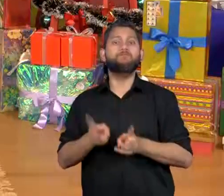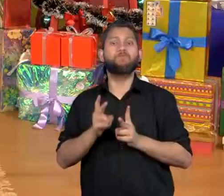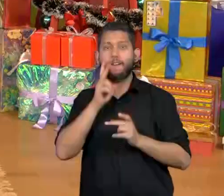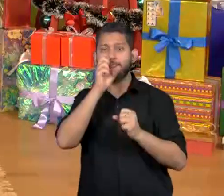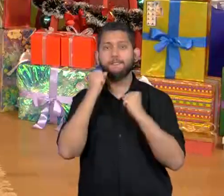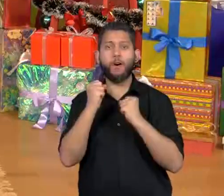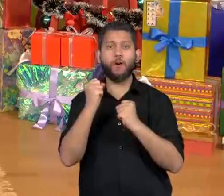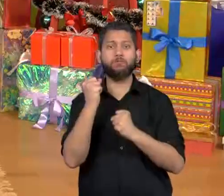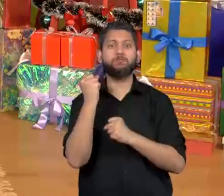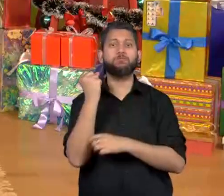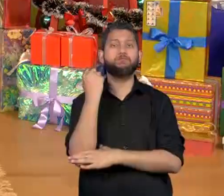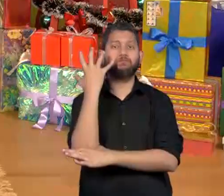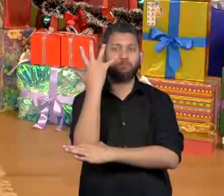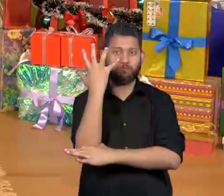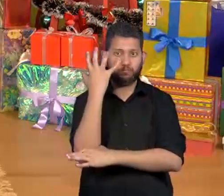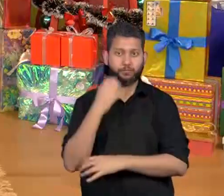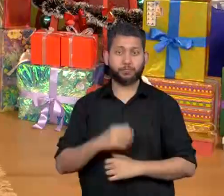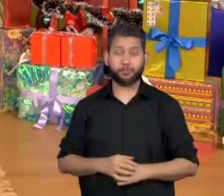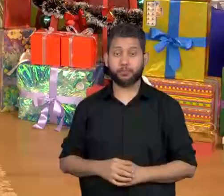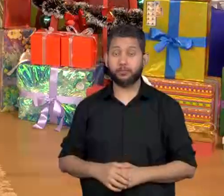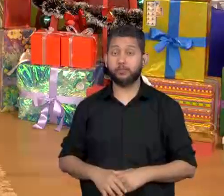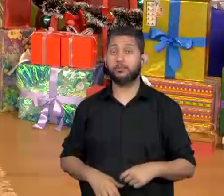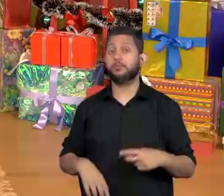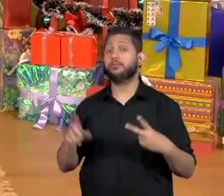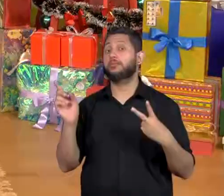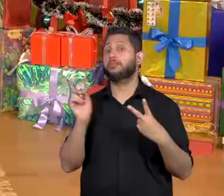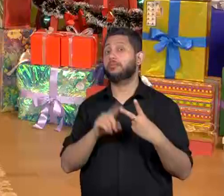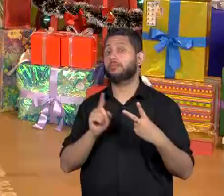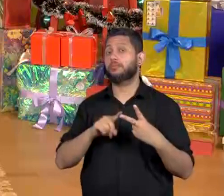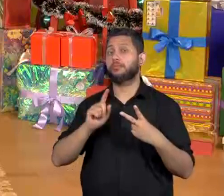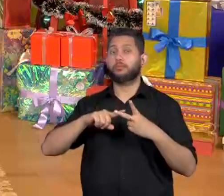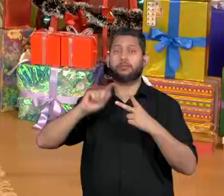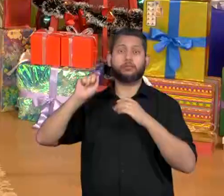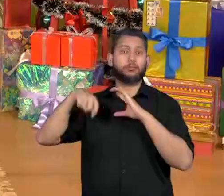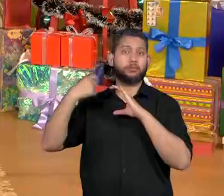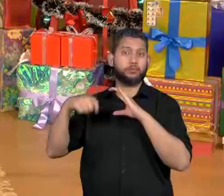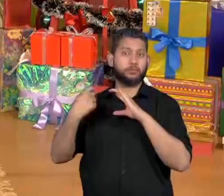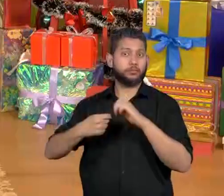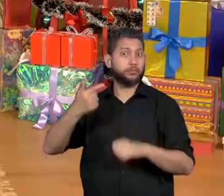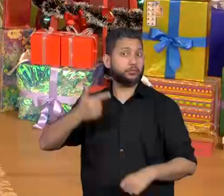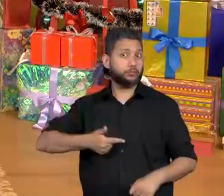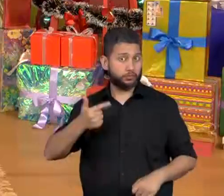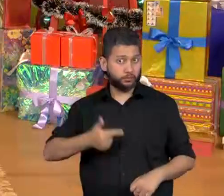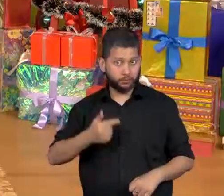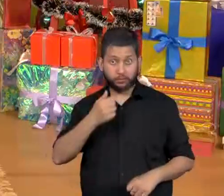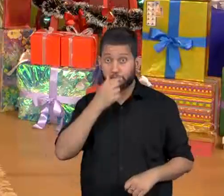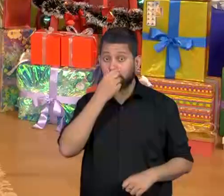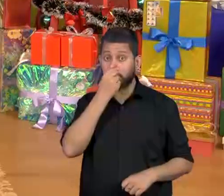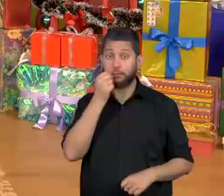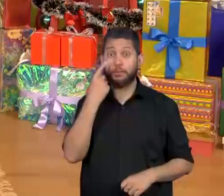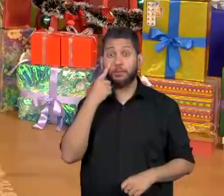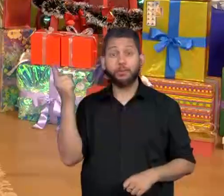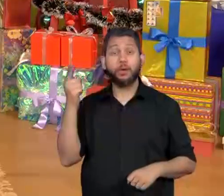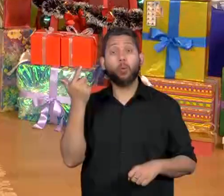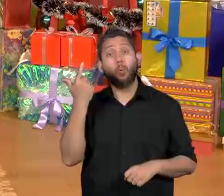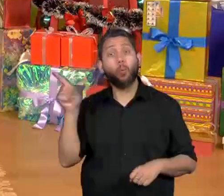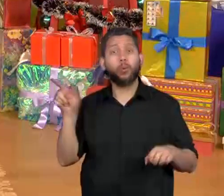raiz. Então, vou pedir para soltar o VT2. Tem mais um videozinho aí, Pro? E vamos ver outro tipo de raiz.